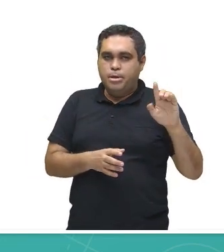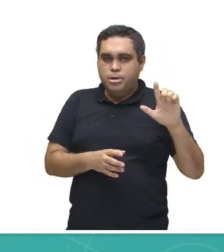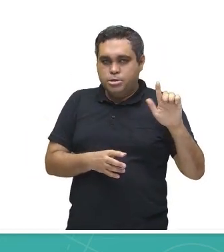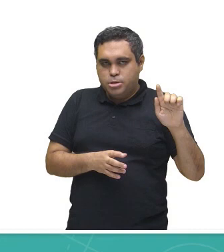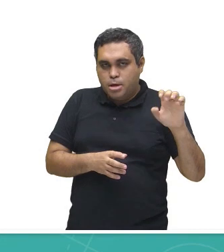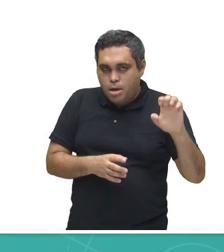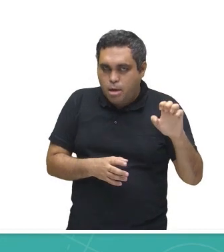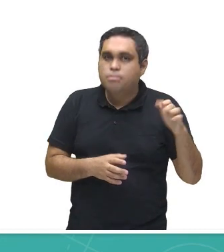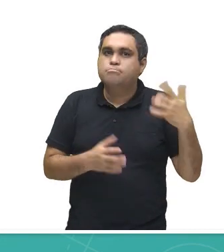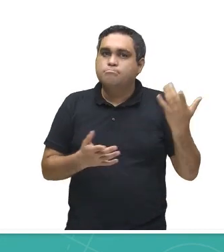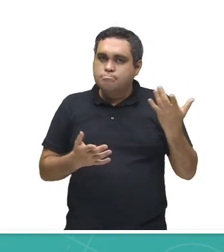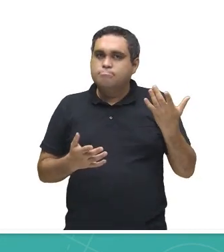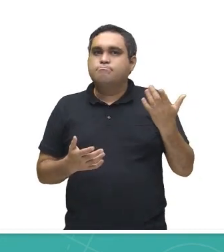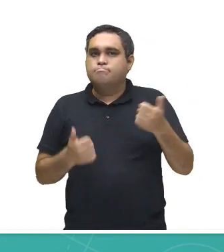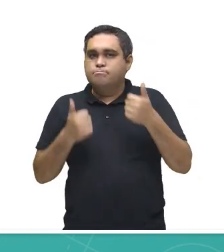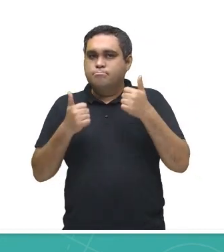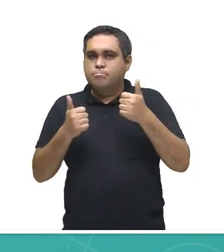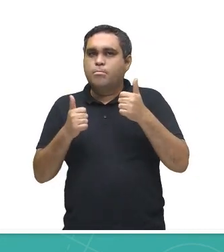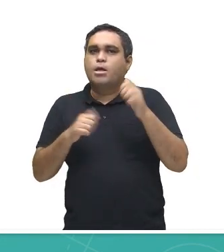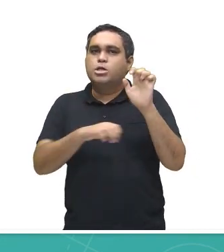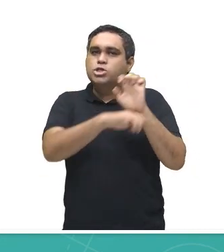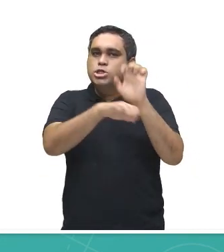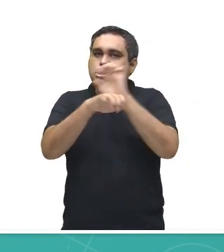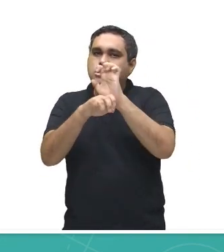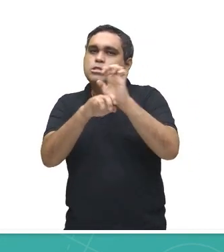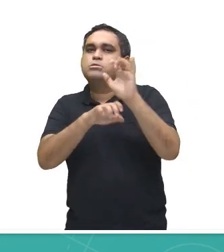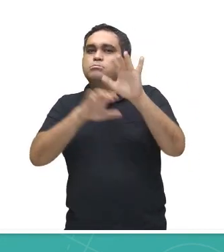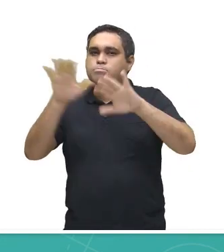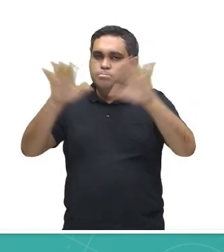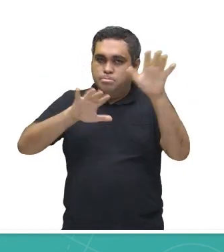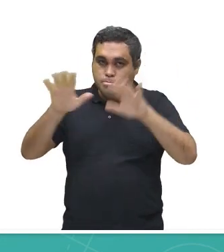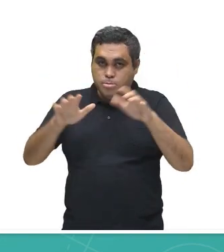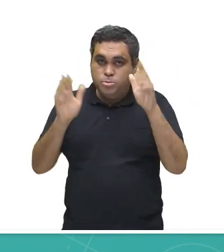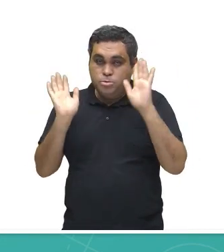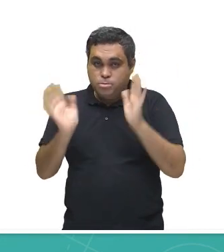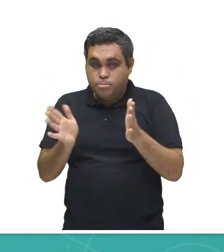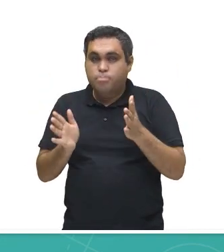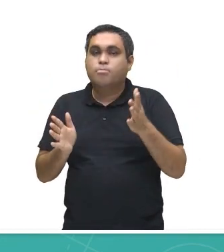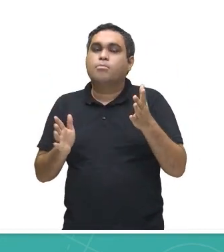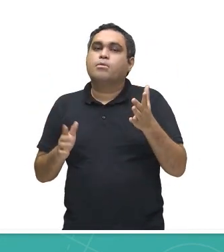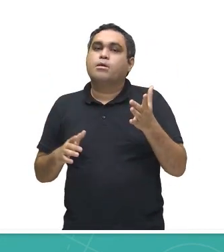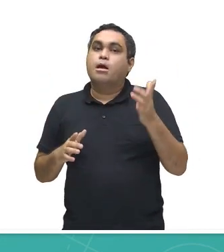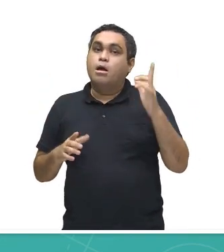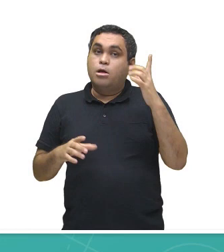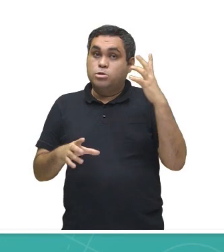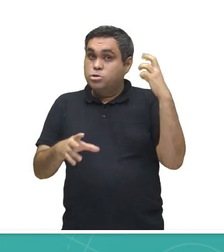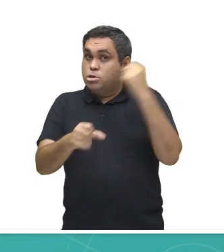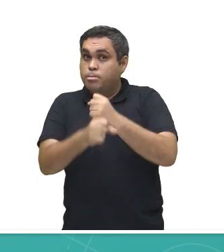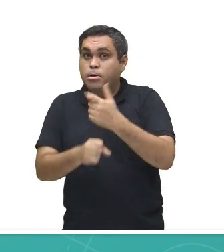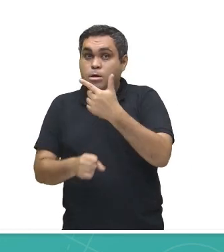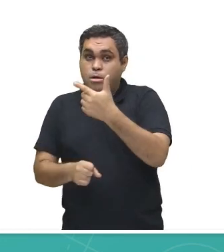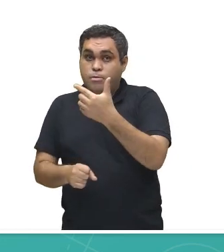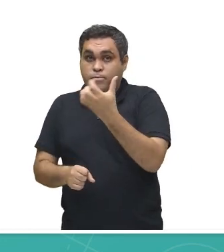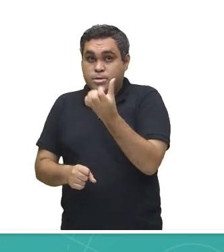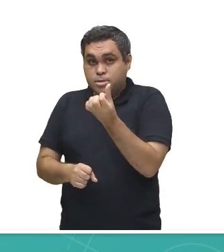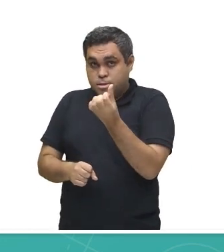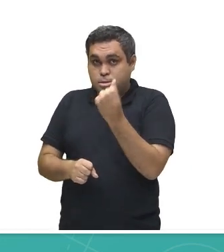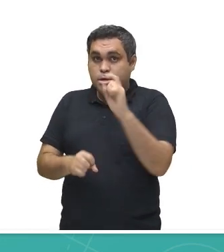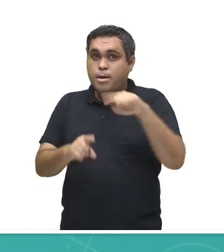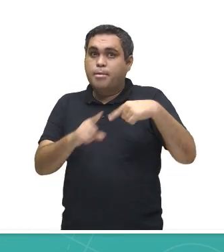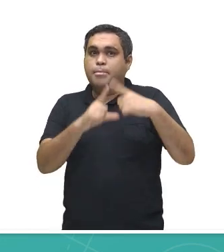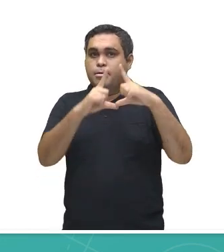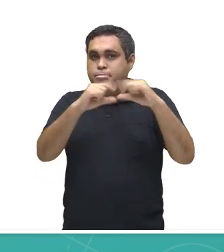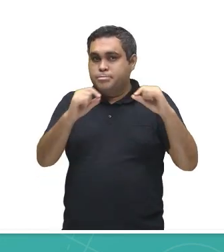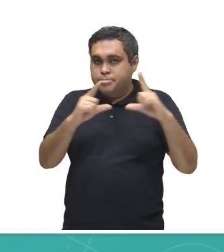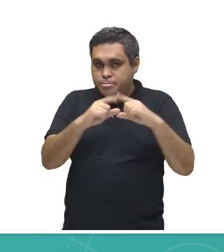Centro-Oeste com os seus respectivos estados. Lembrando, 26 estados mais o Distrito Federal, a resposta da questão